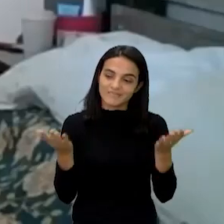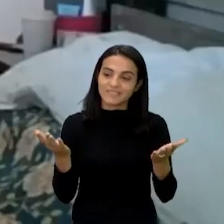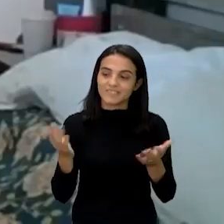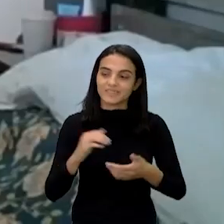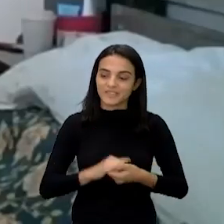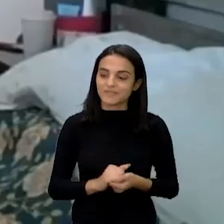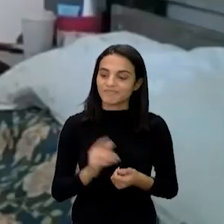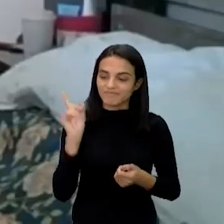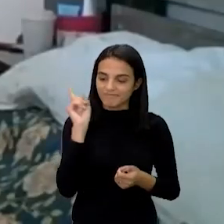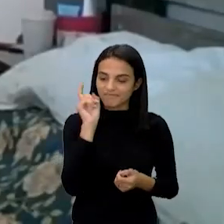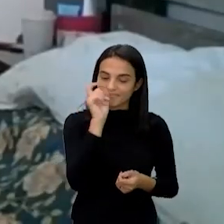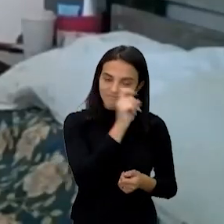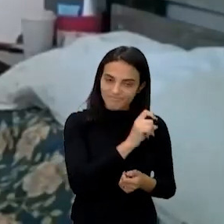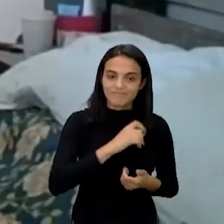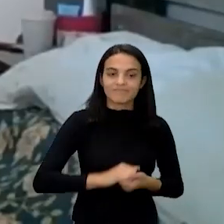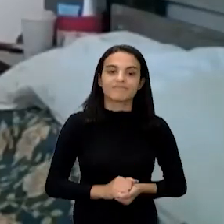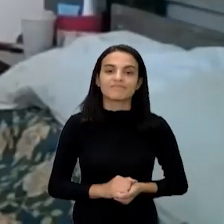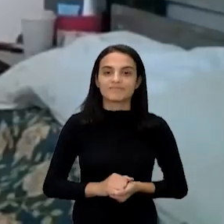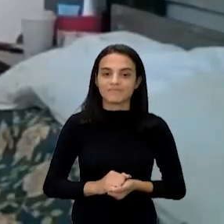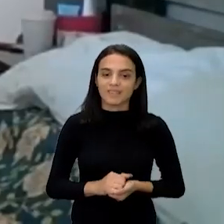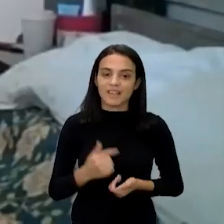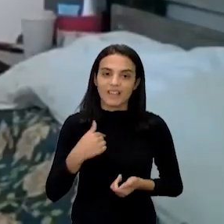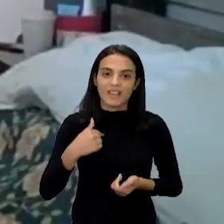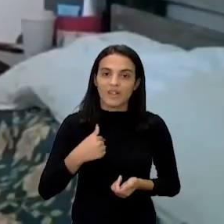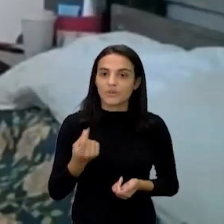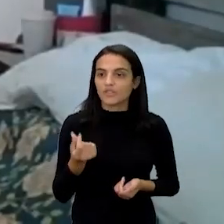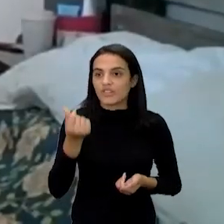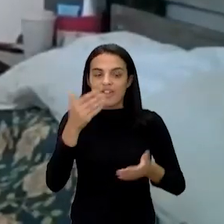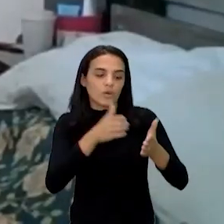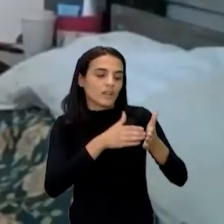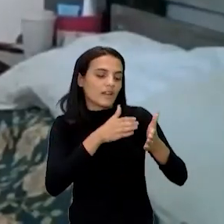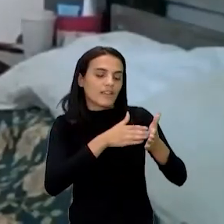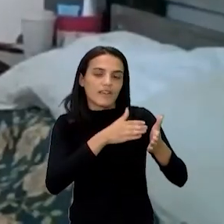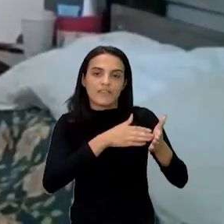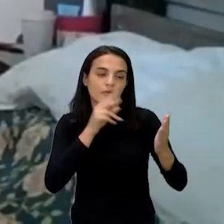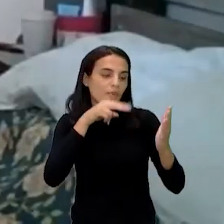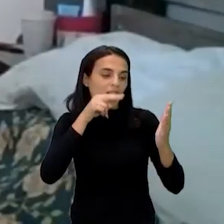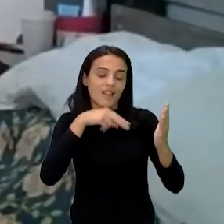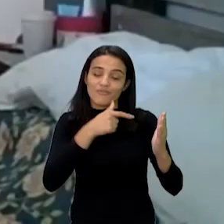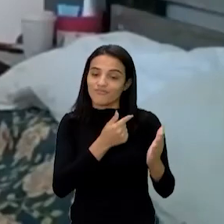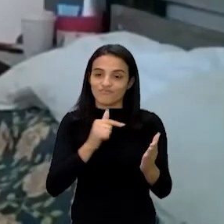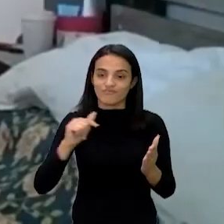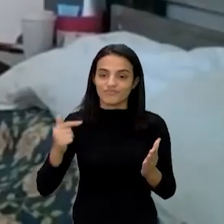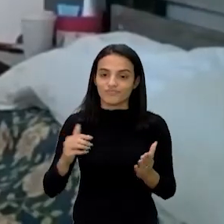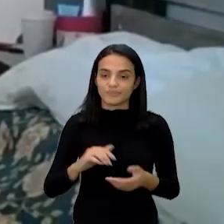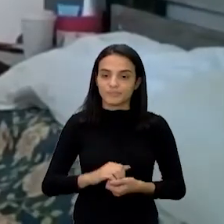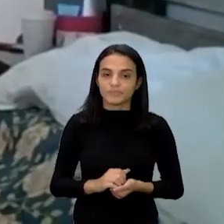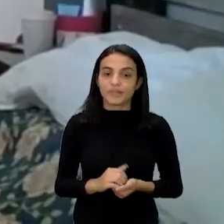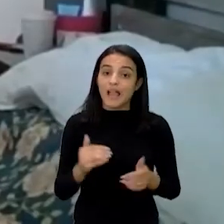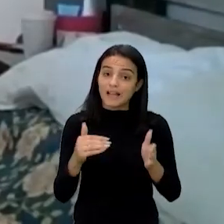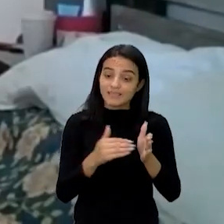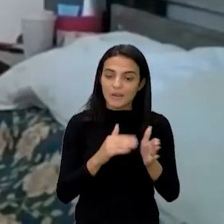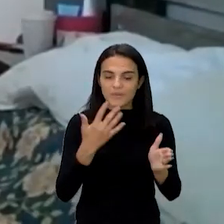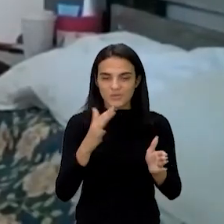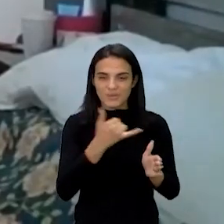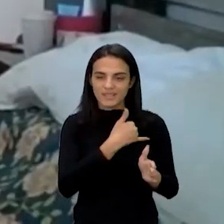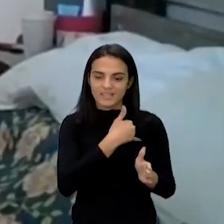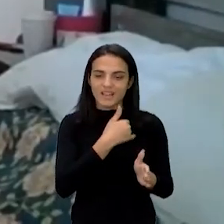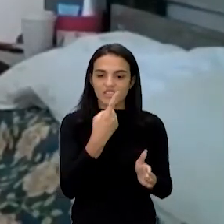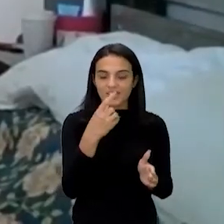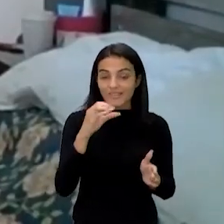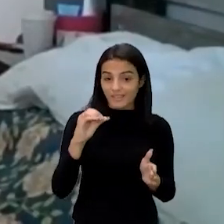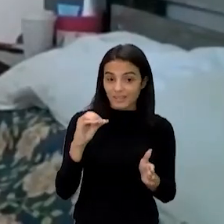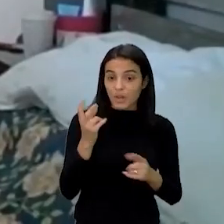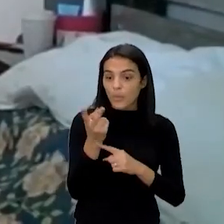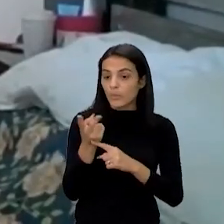complicando bastante, então a gente não tinha recursos, eu não tinha livros assim para ler e tal. Então acho que até os 10 anos ali eu comecei a buscar muita